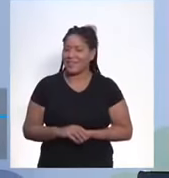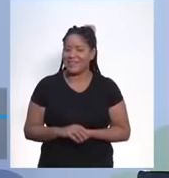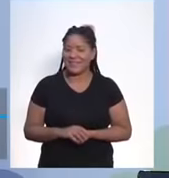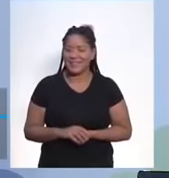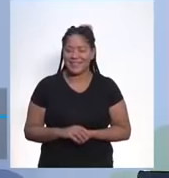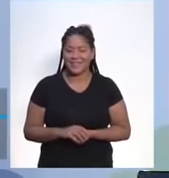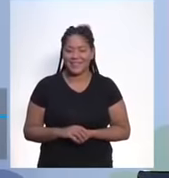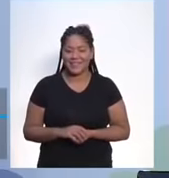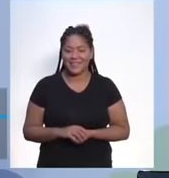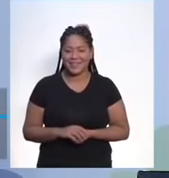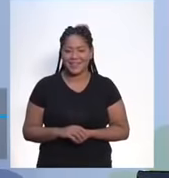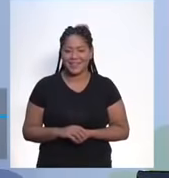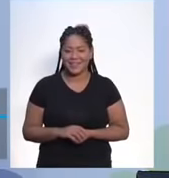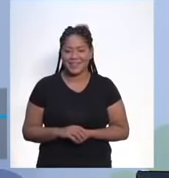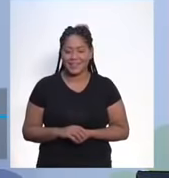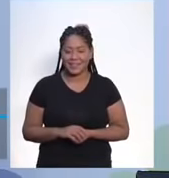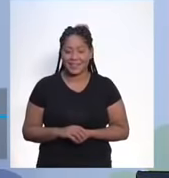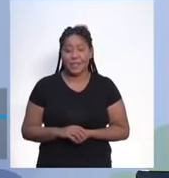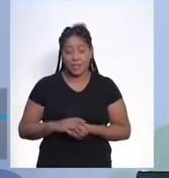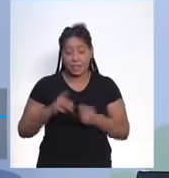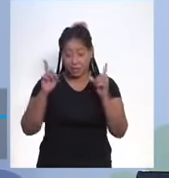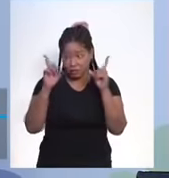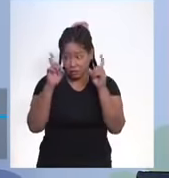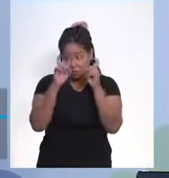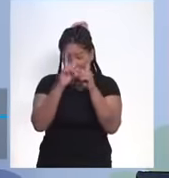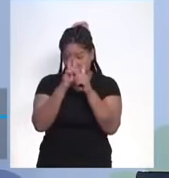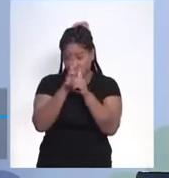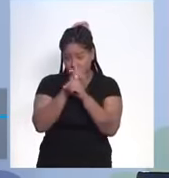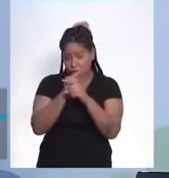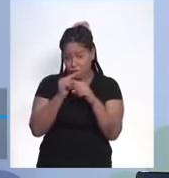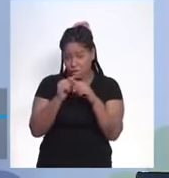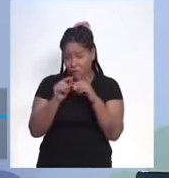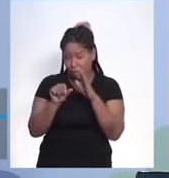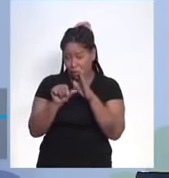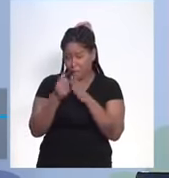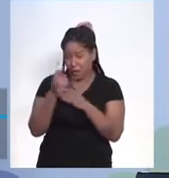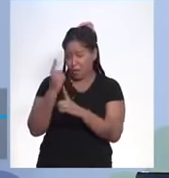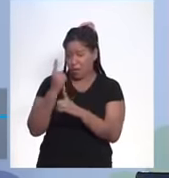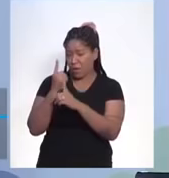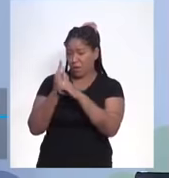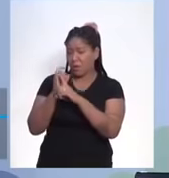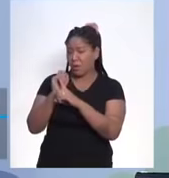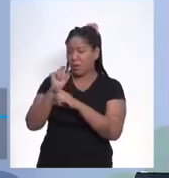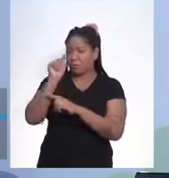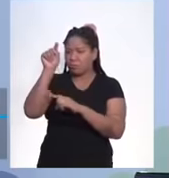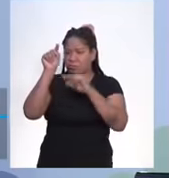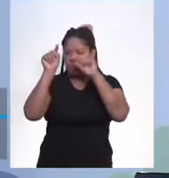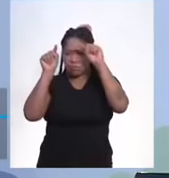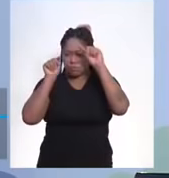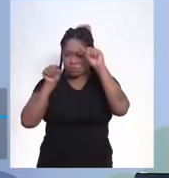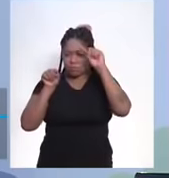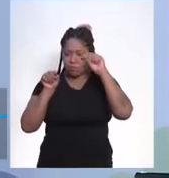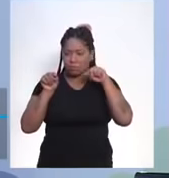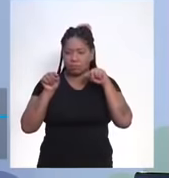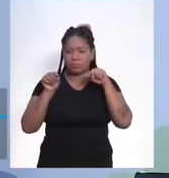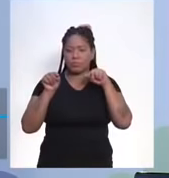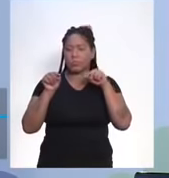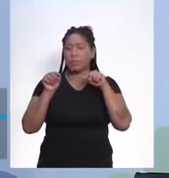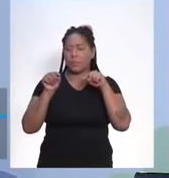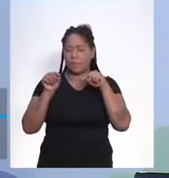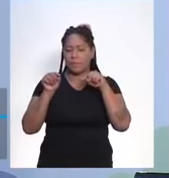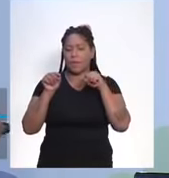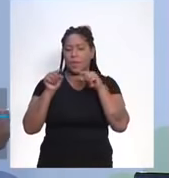precisa exercício né a dificuldade digamos assim né seria primeiro encontrar os pares ordenados primeiro porque